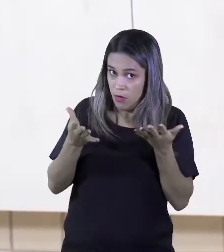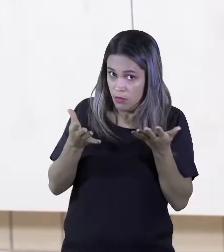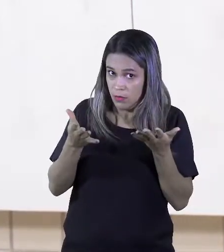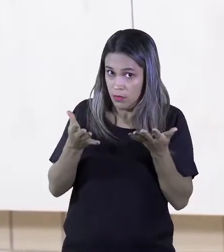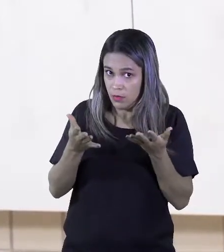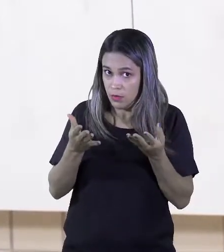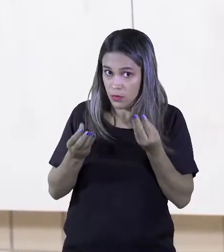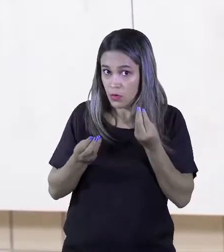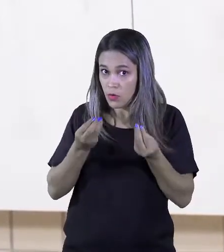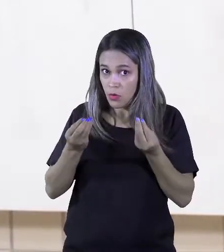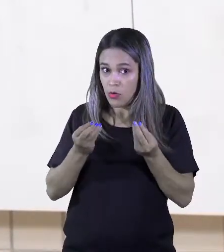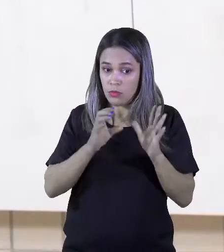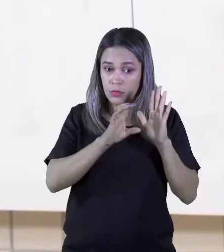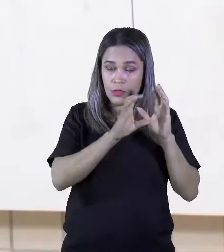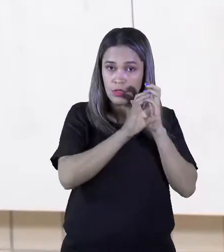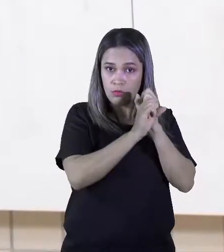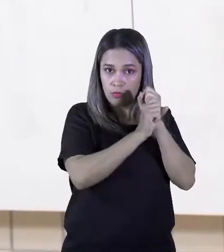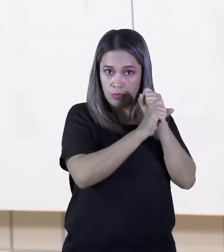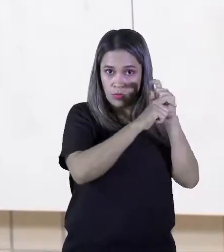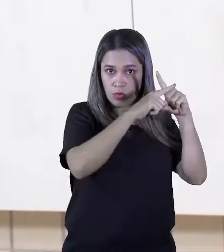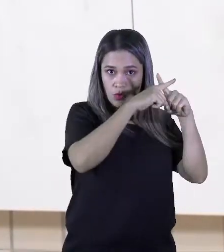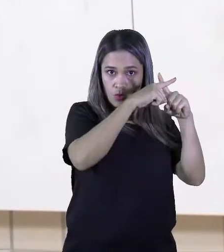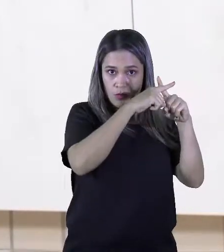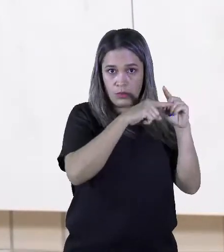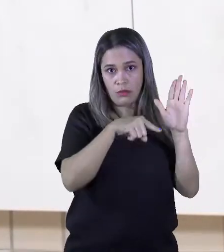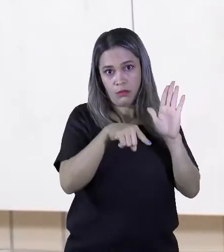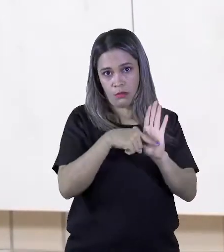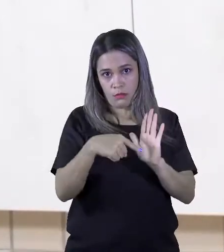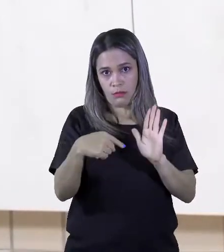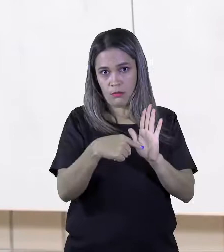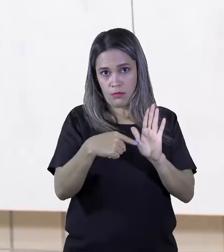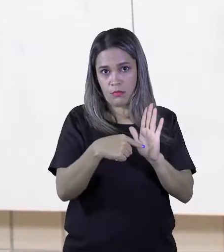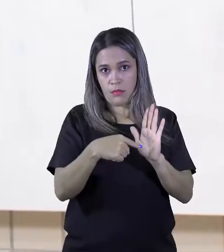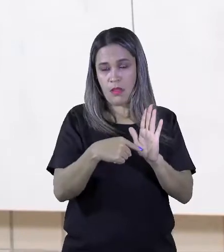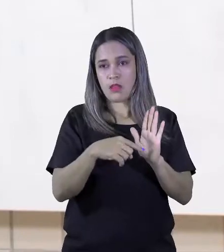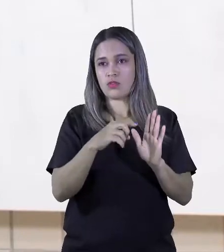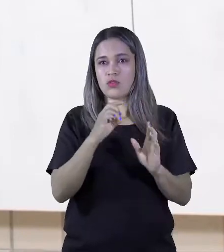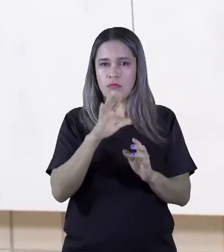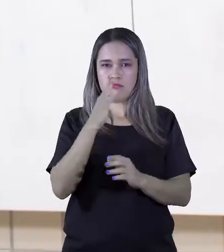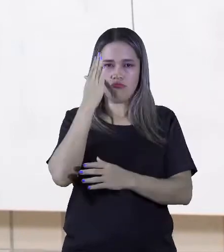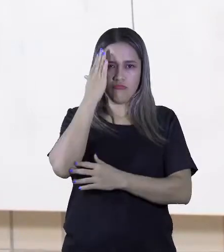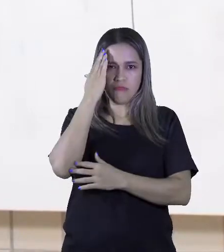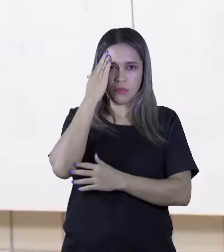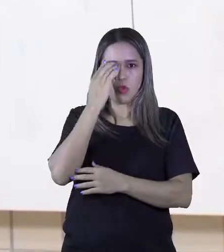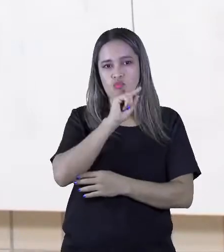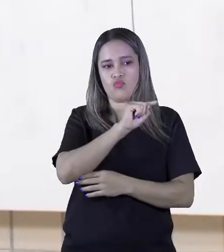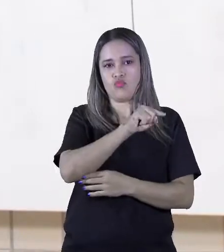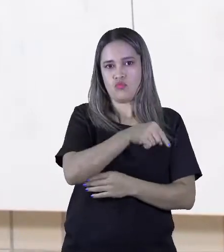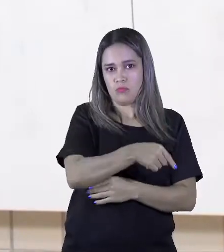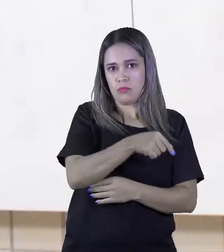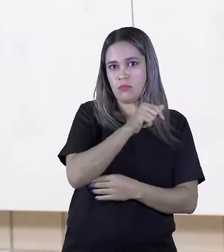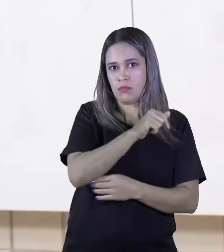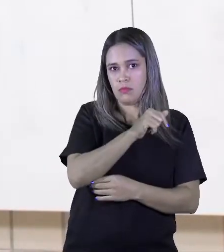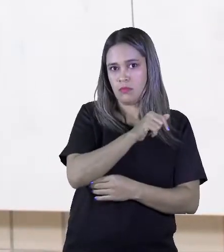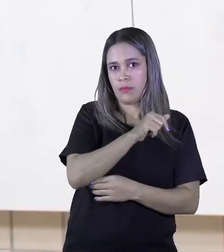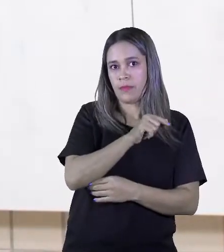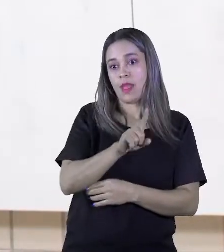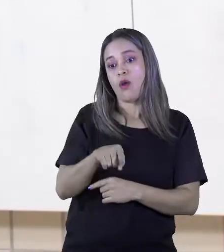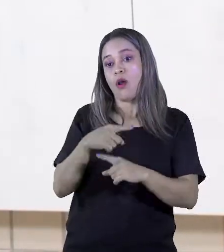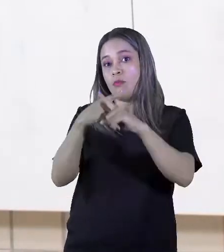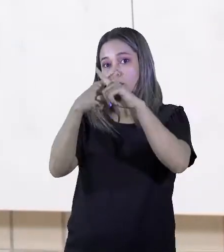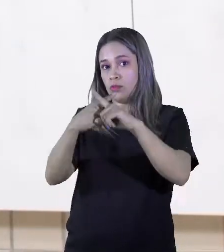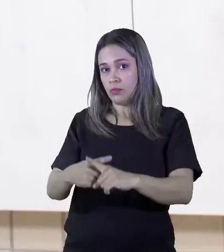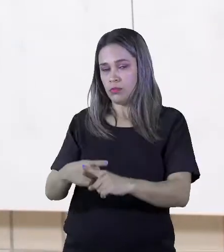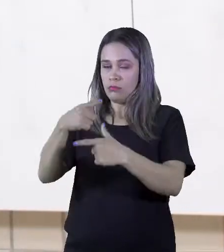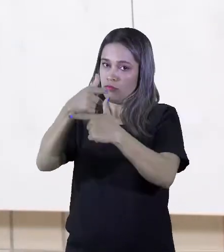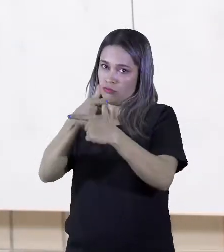Assim como na soma e na subtração, a gente só adequou o que a gente já sabia aos números decimais. Com a multiplicação e a